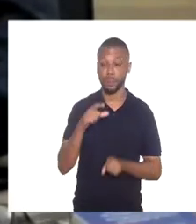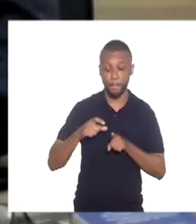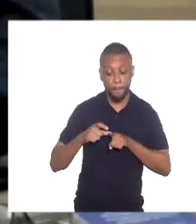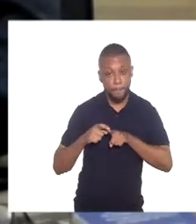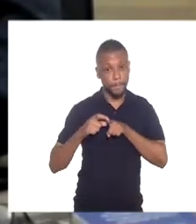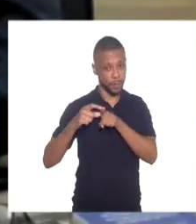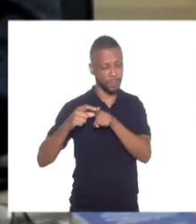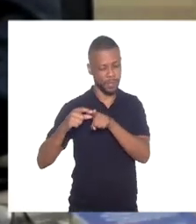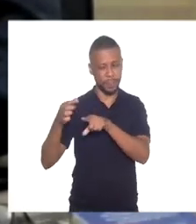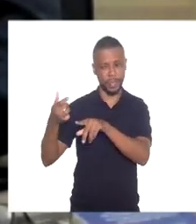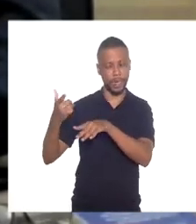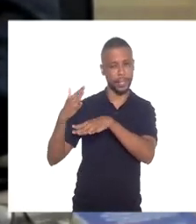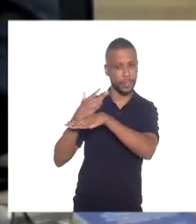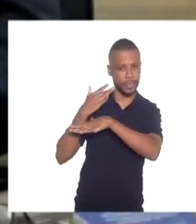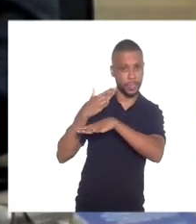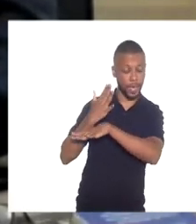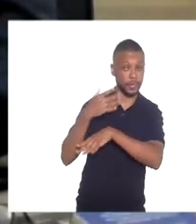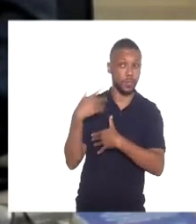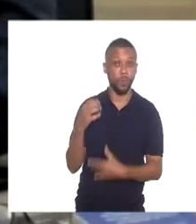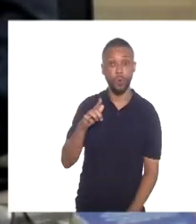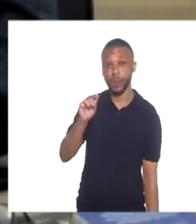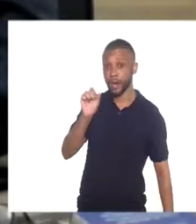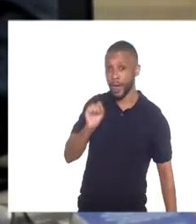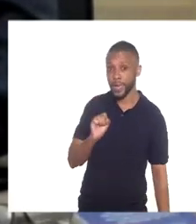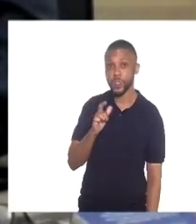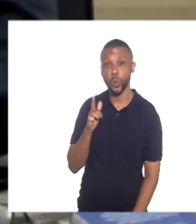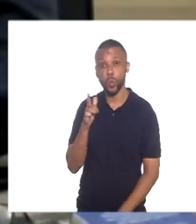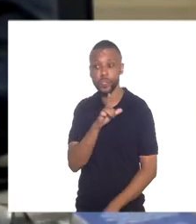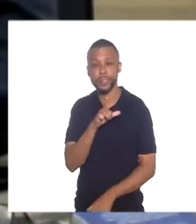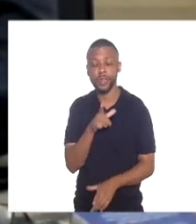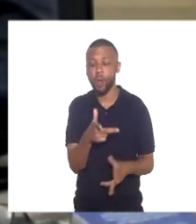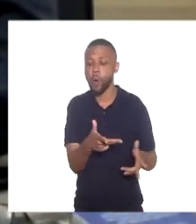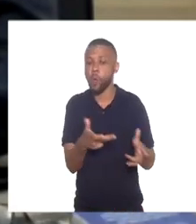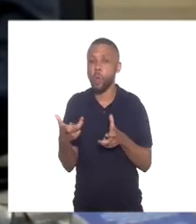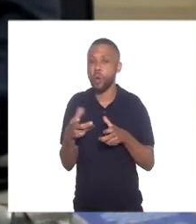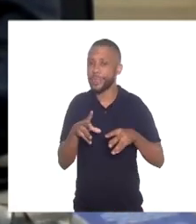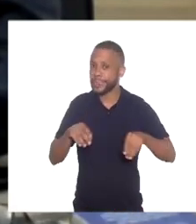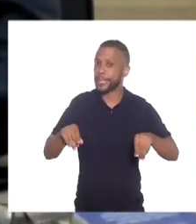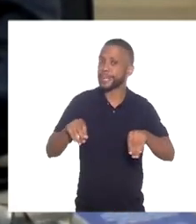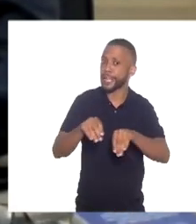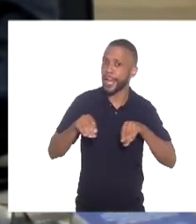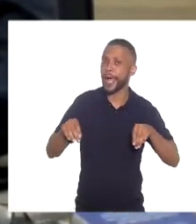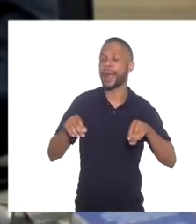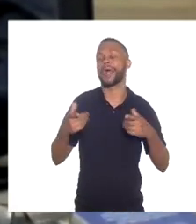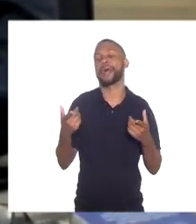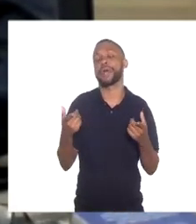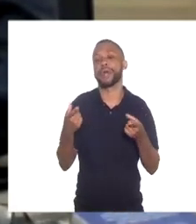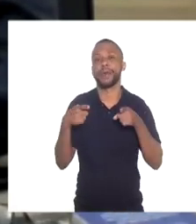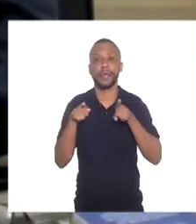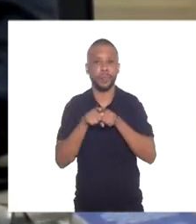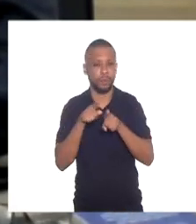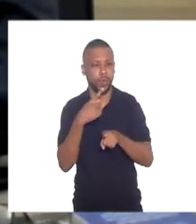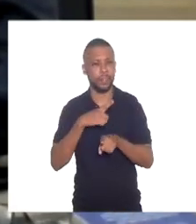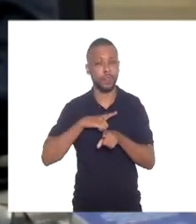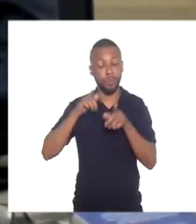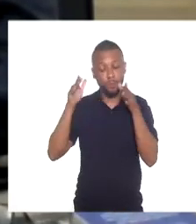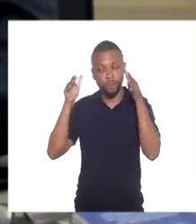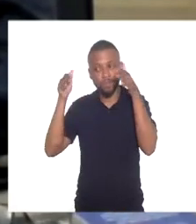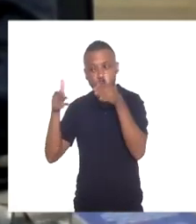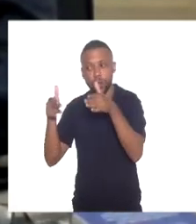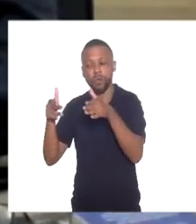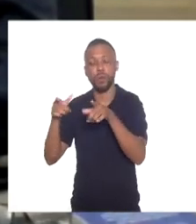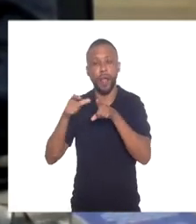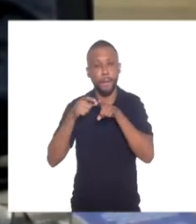brigar para o gás chegar em terra. E brigar também, deputado André, por um New Deal aí para a nossa periferia metropolitana. E